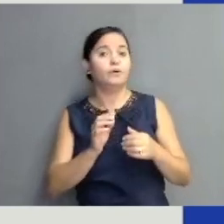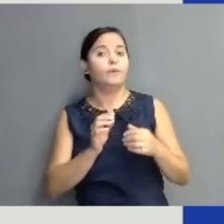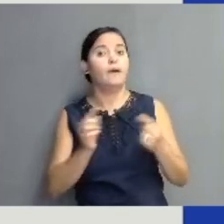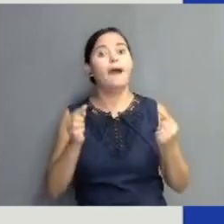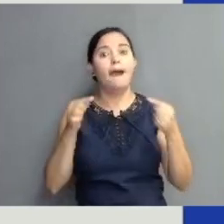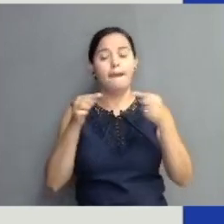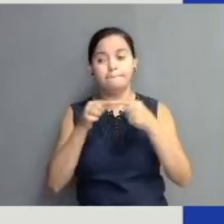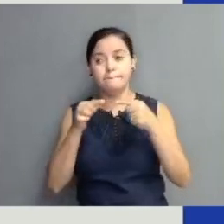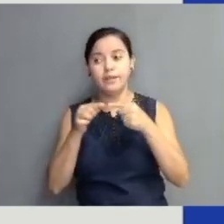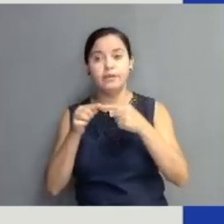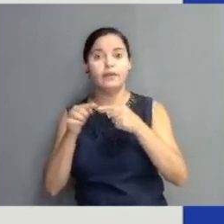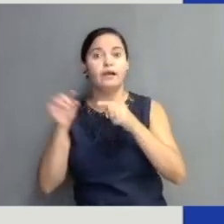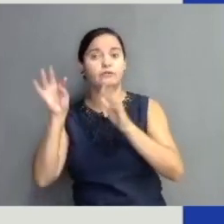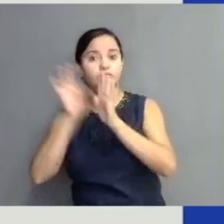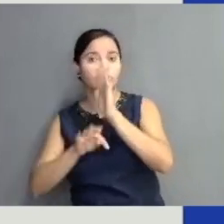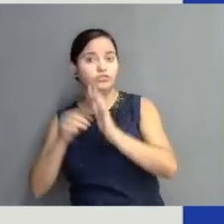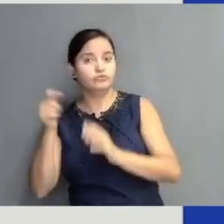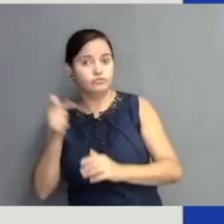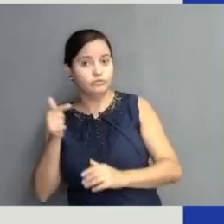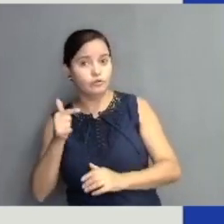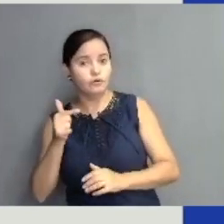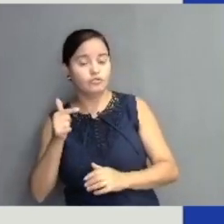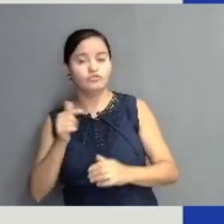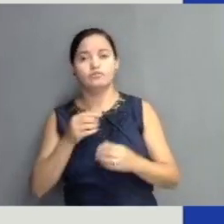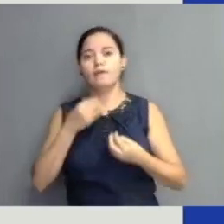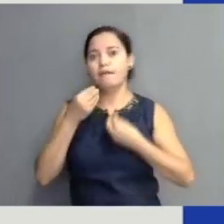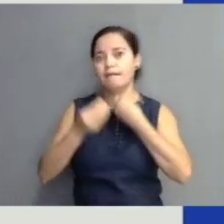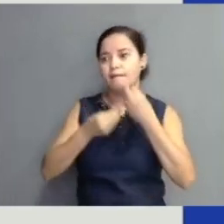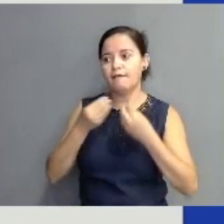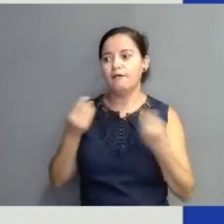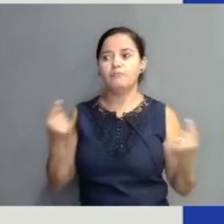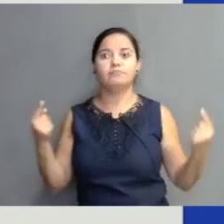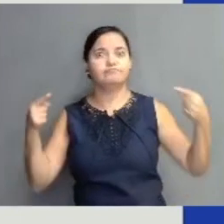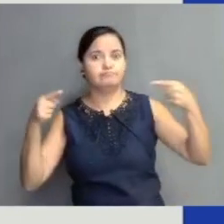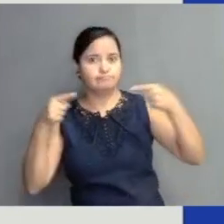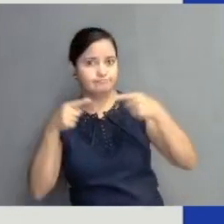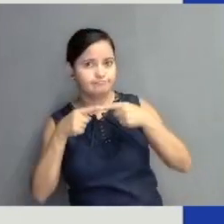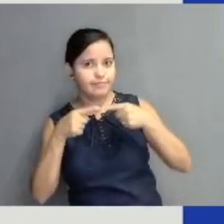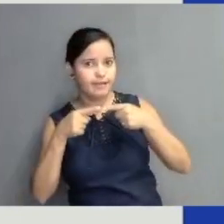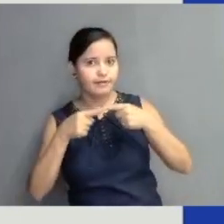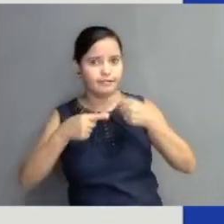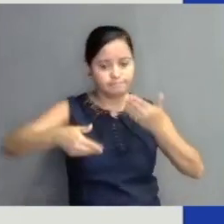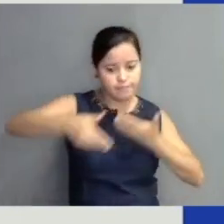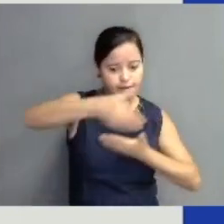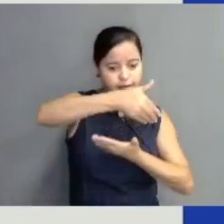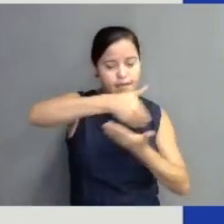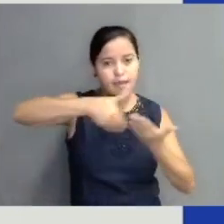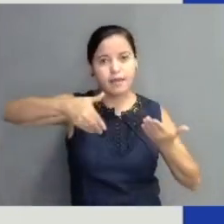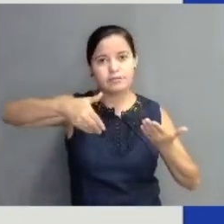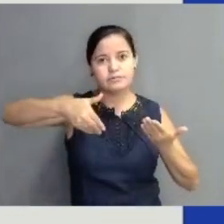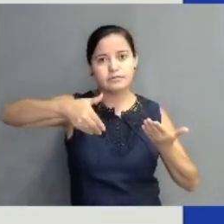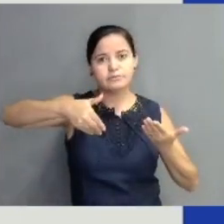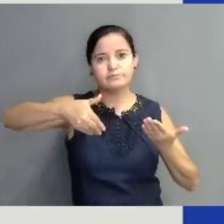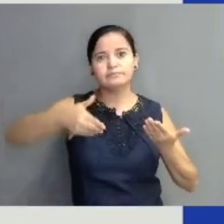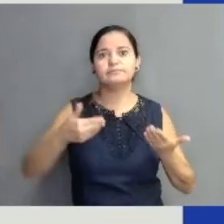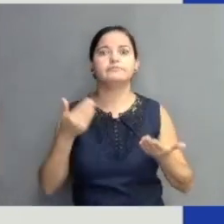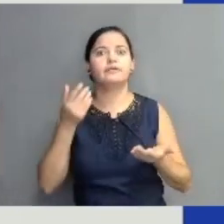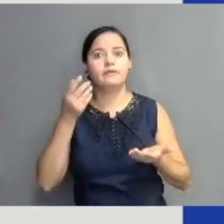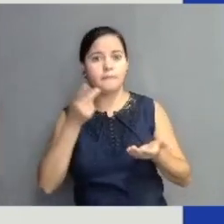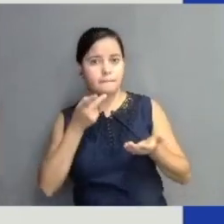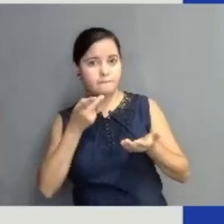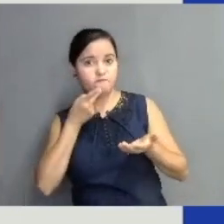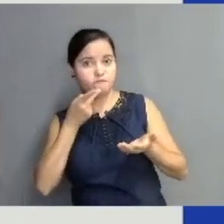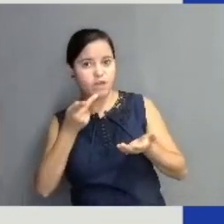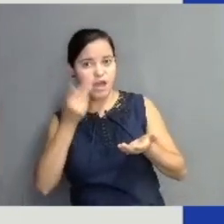consegue perceber, né, uma linha de sentido aí entre os dois textos, né? Que é a realidade do